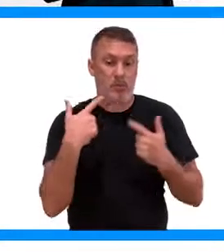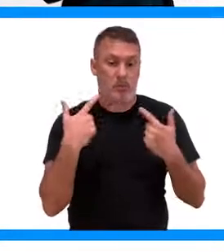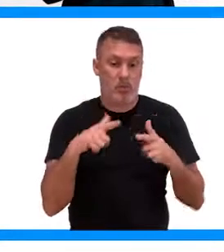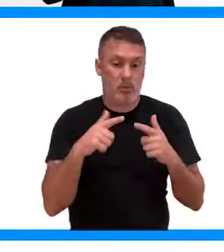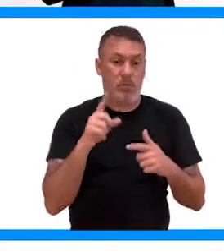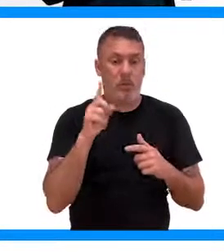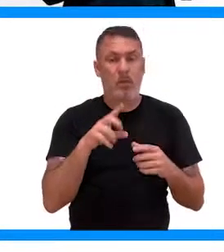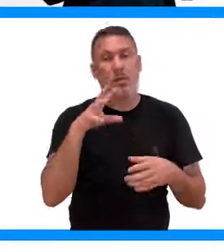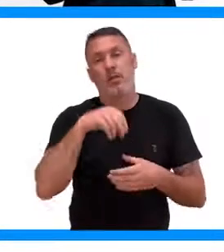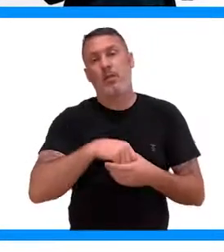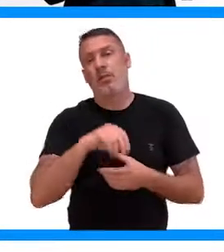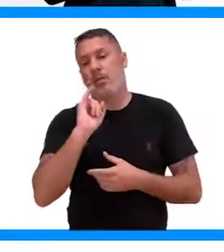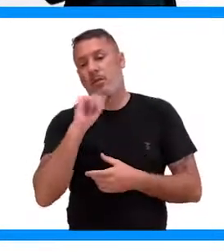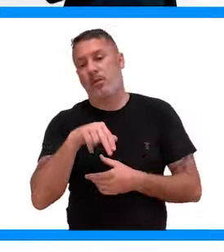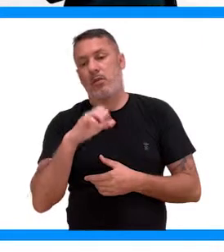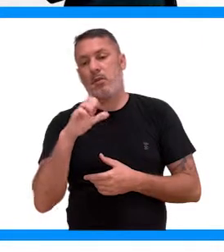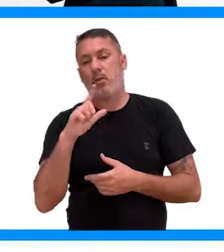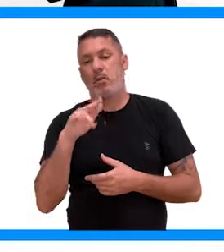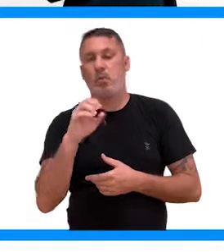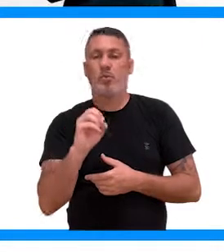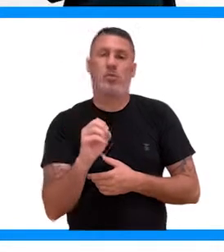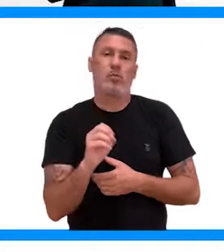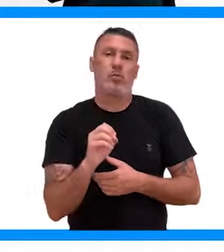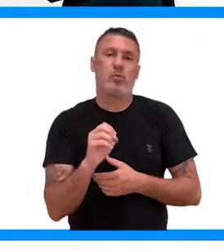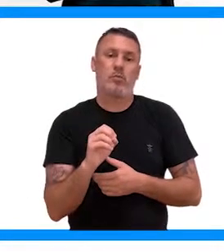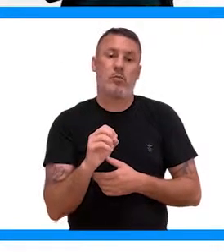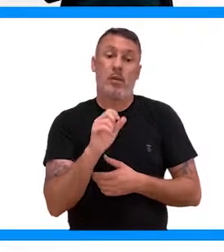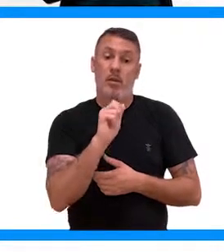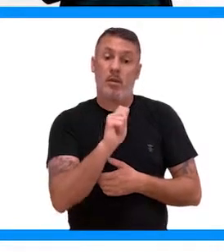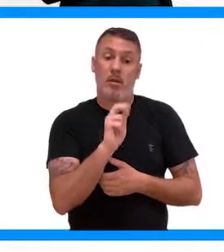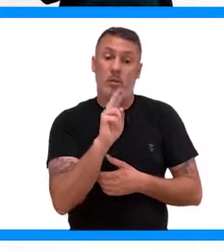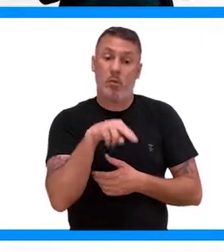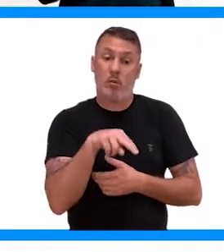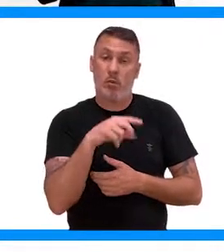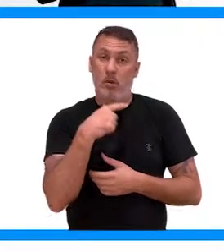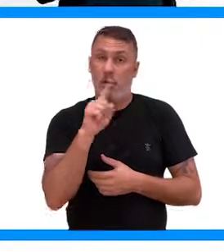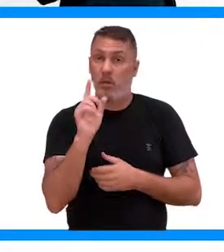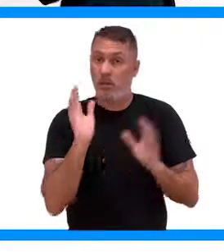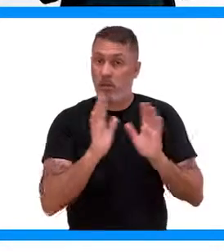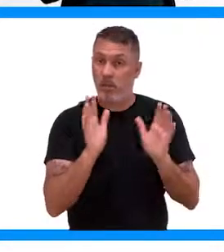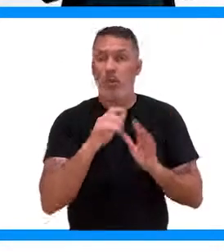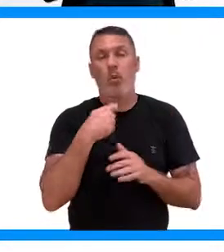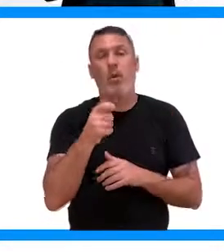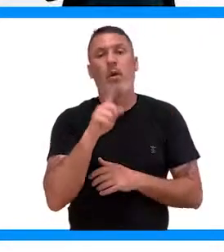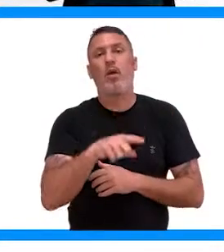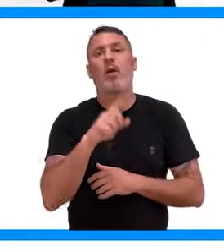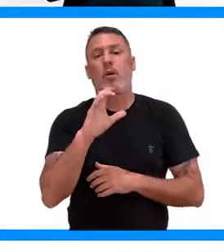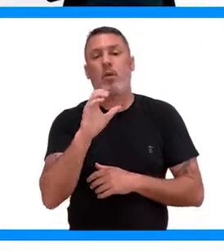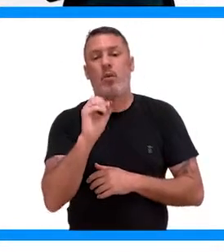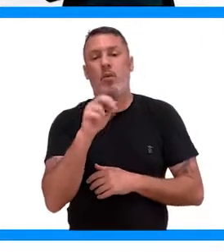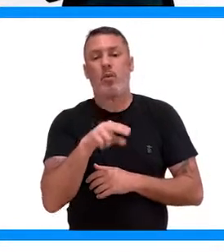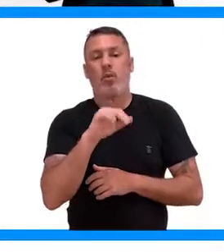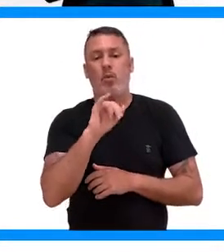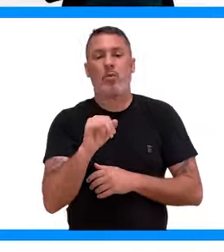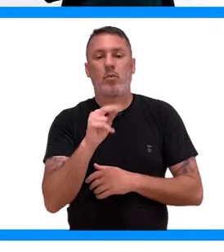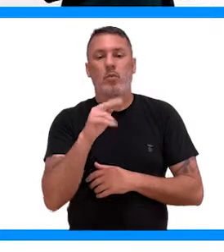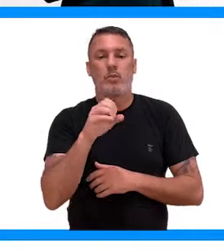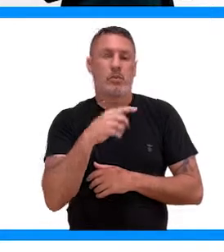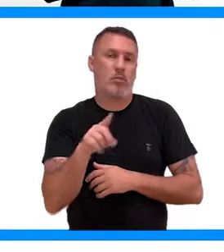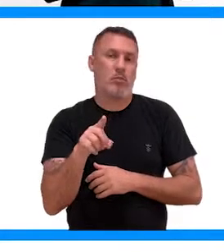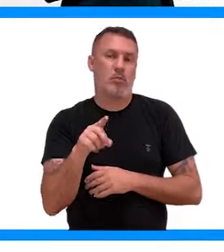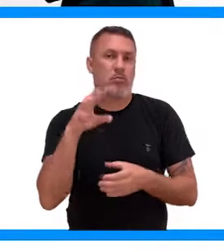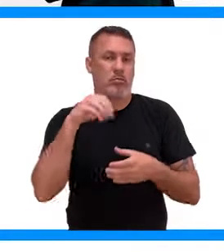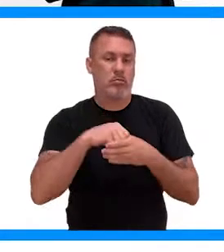tilde, conjunção que pode cambiar por incluso. Então, aún, sem o acento, uma conjunção que você